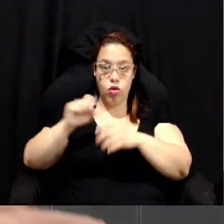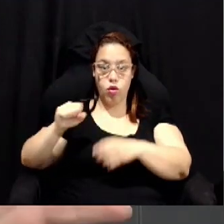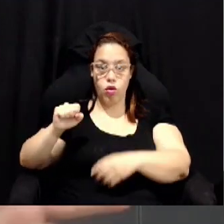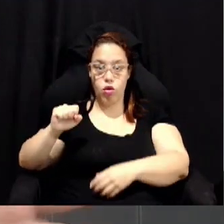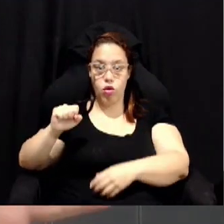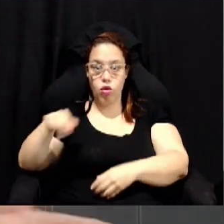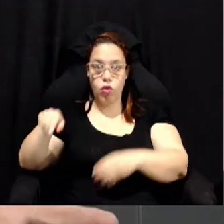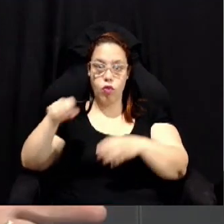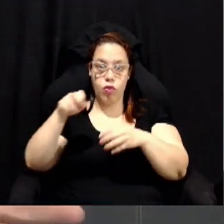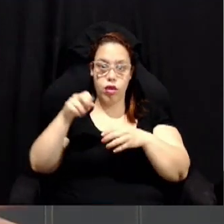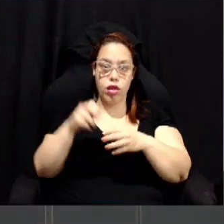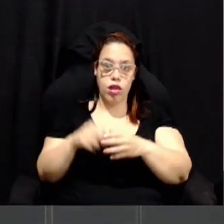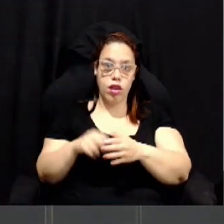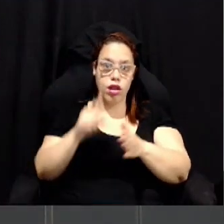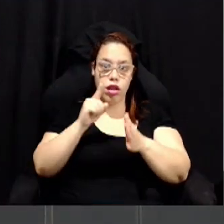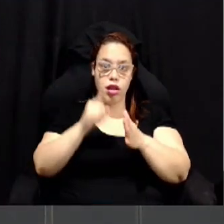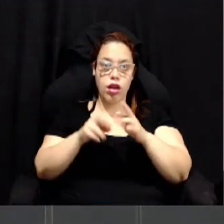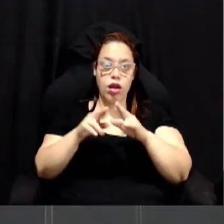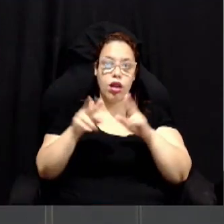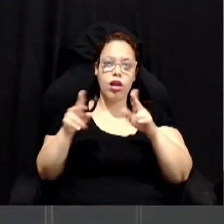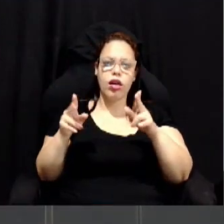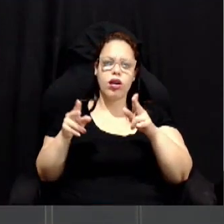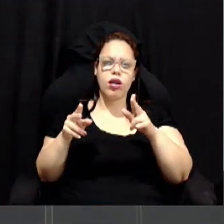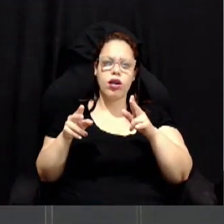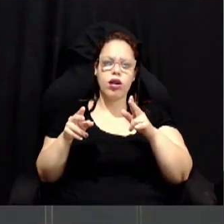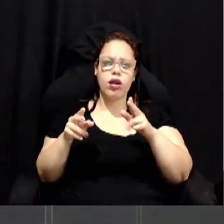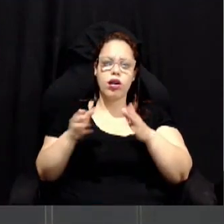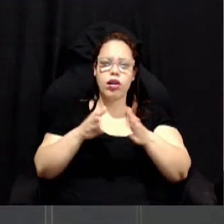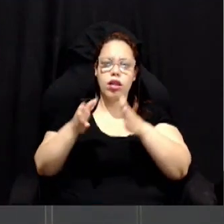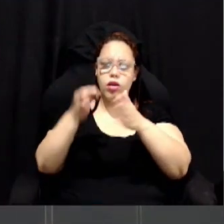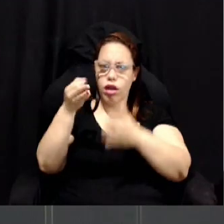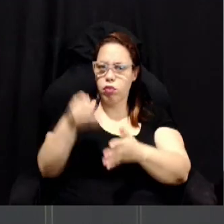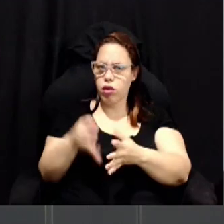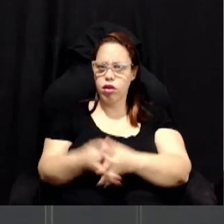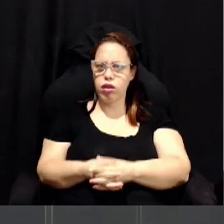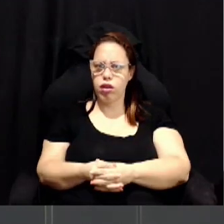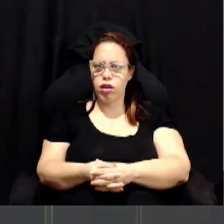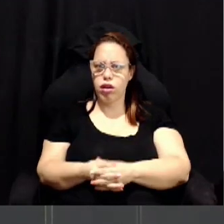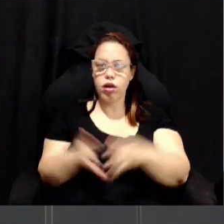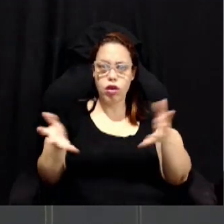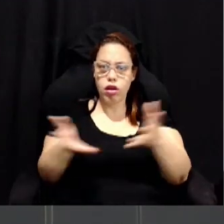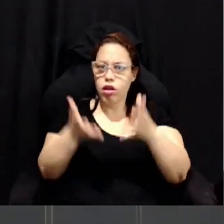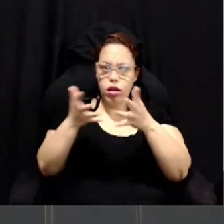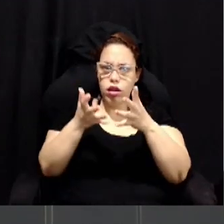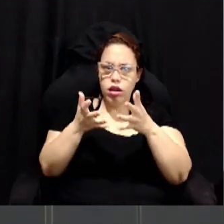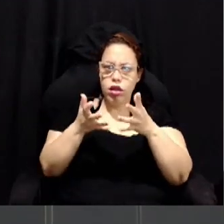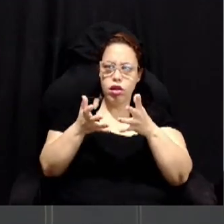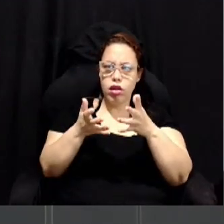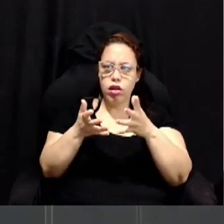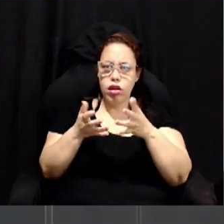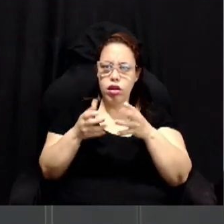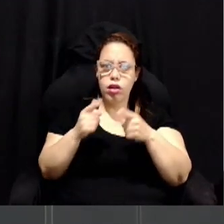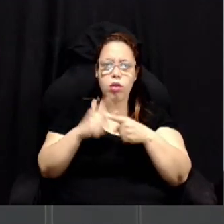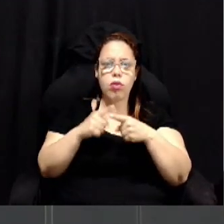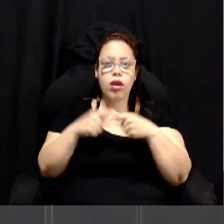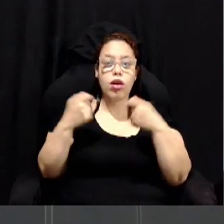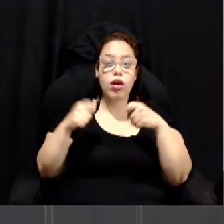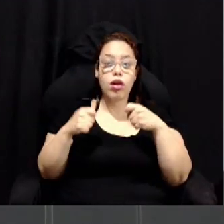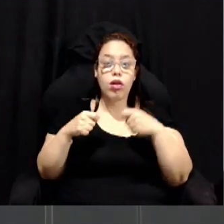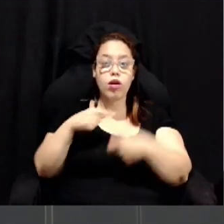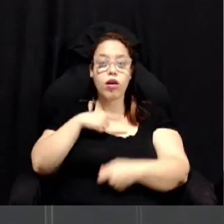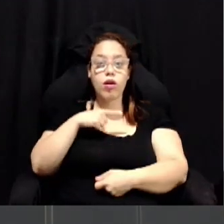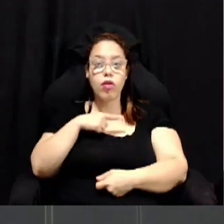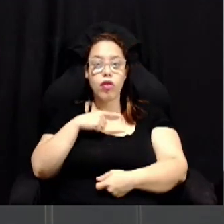disse, mas que diferença faz? Você está no caminho certo, você está estimulando, né? O que você precisa? Eu falei, eu preciso porque eu